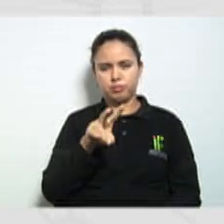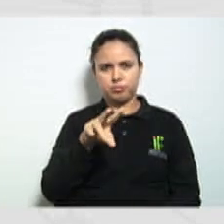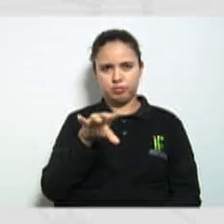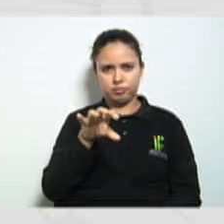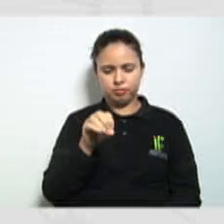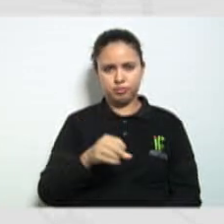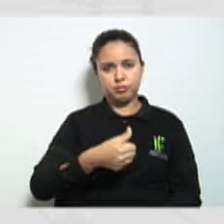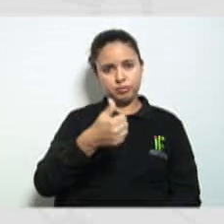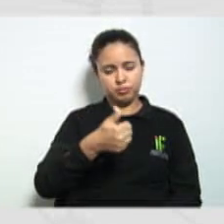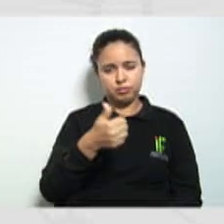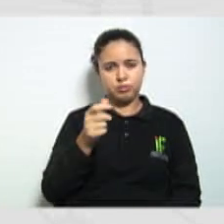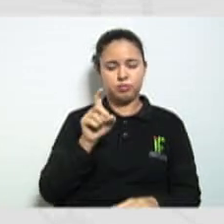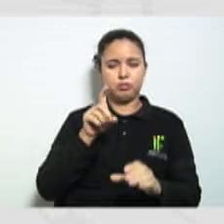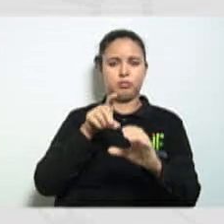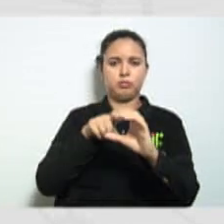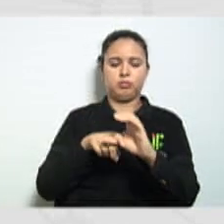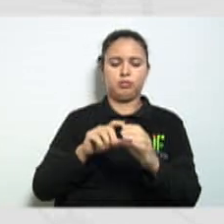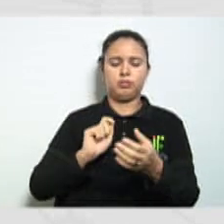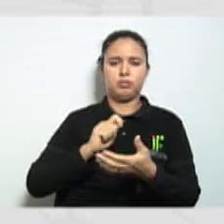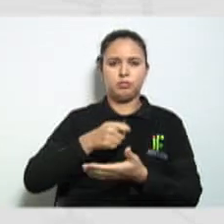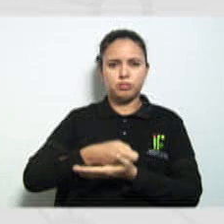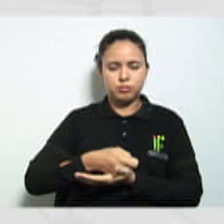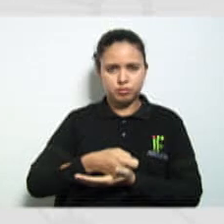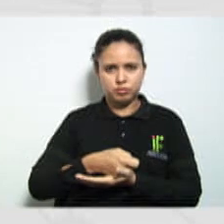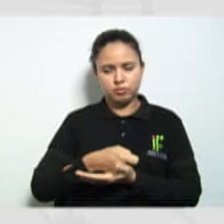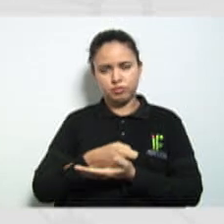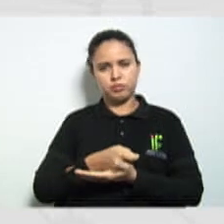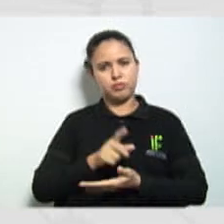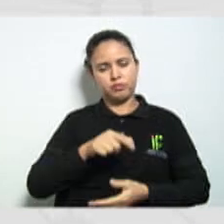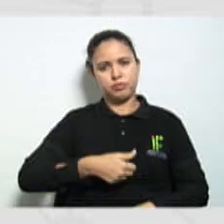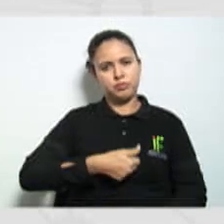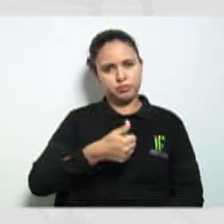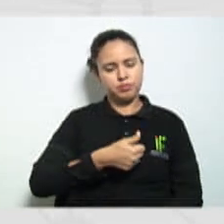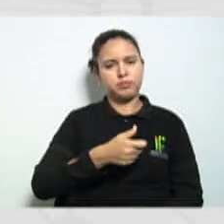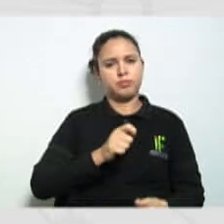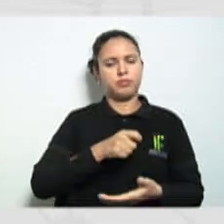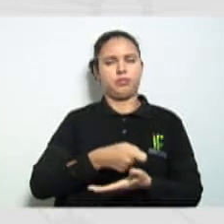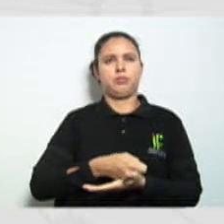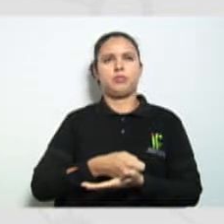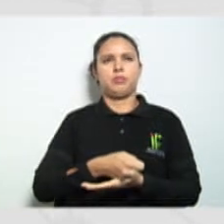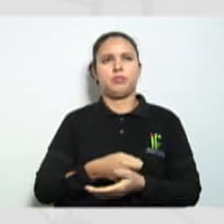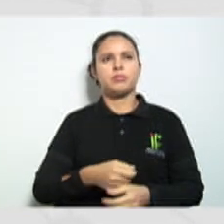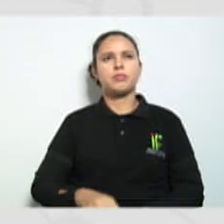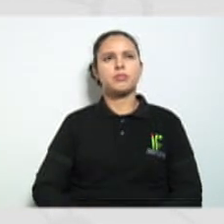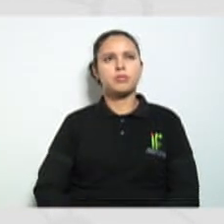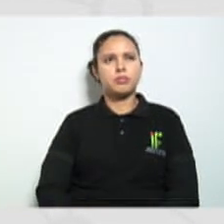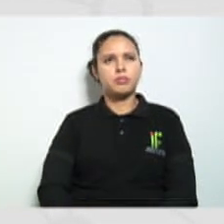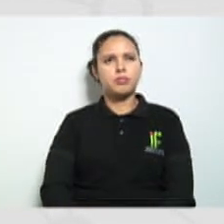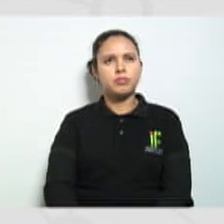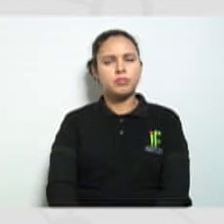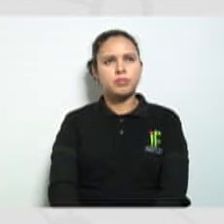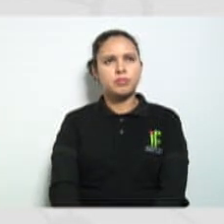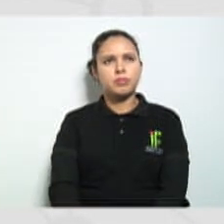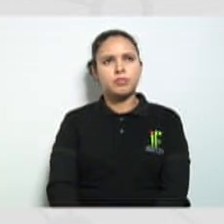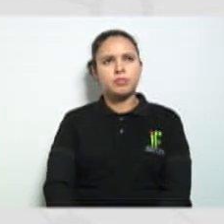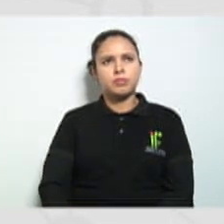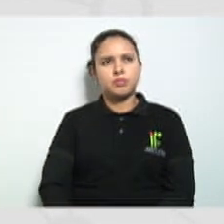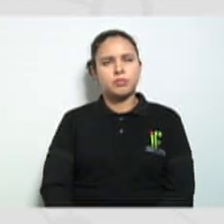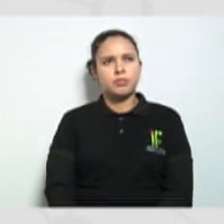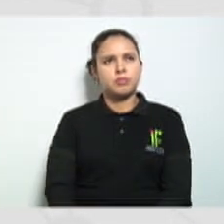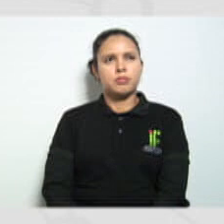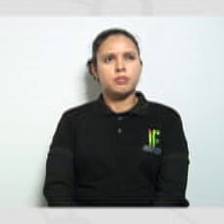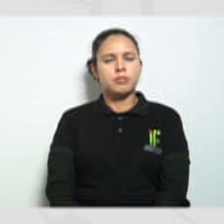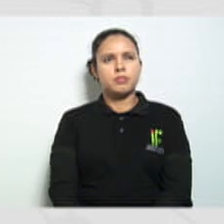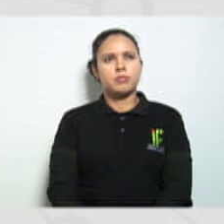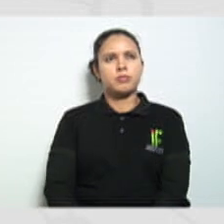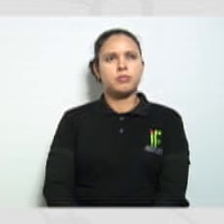a aparecerem, são aquelas que serão as primeiras a serem pagas. O ativo